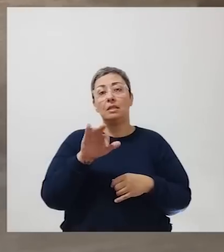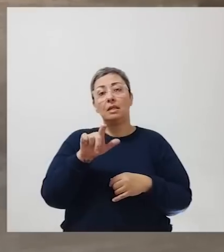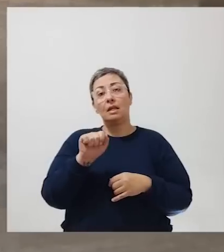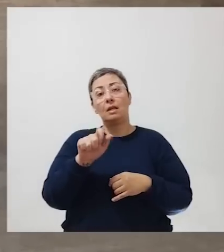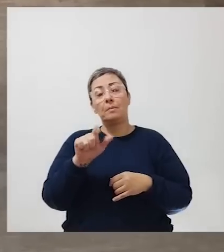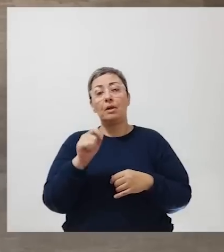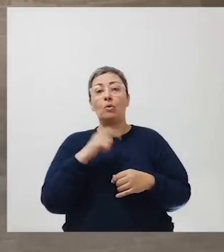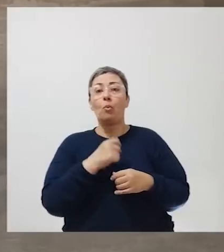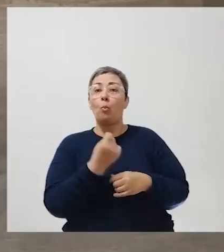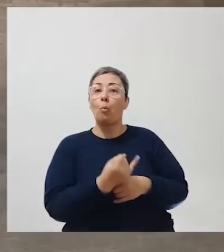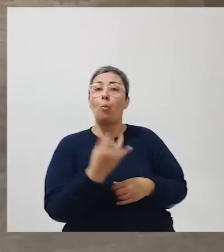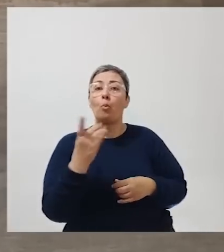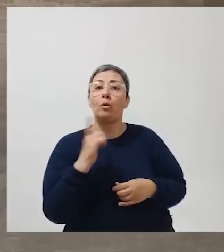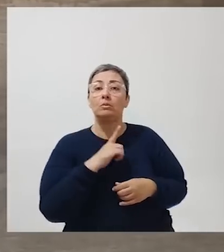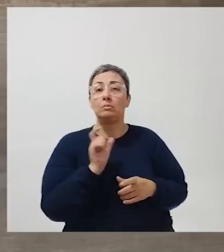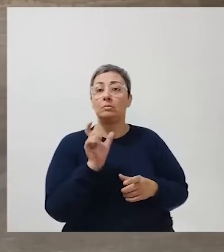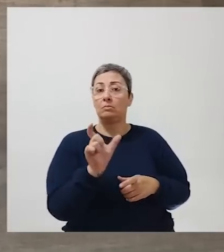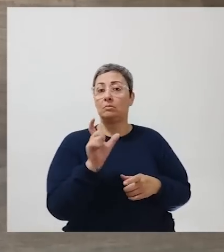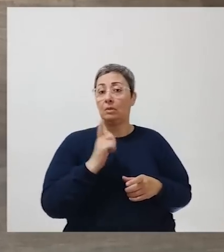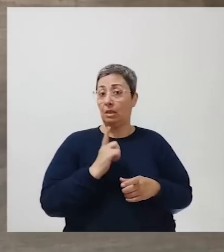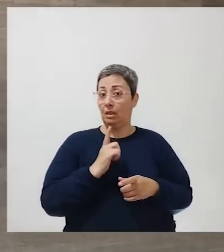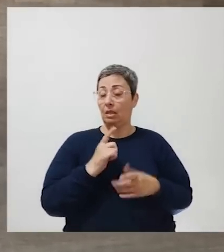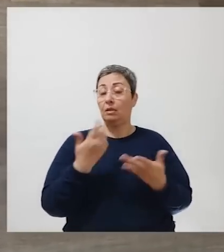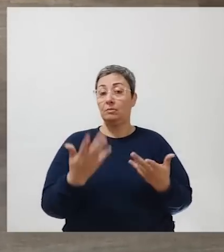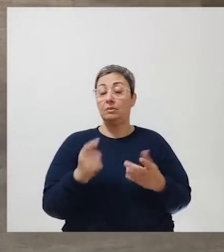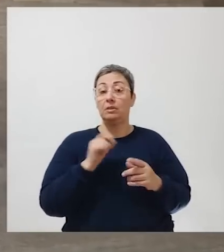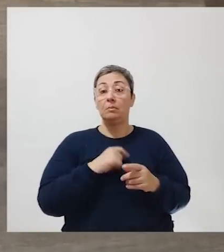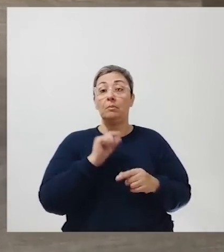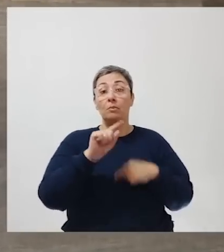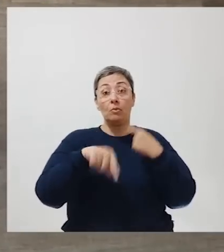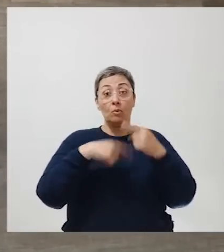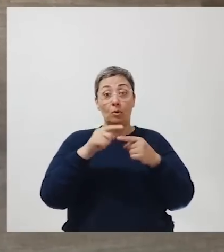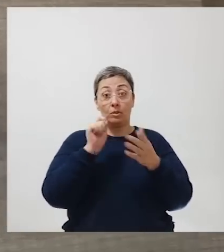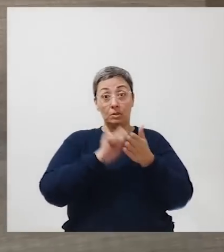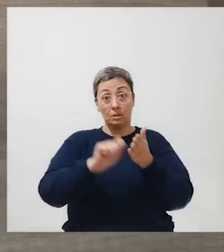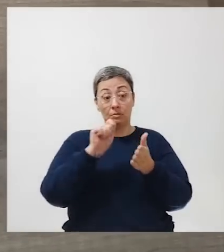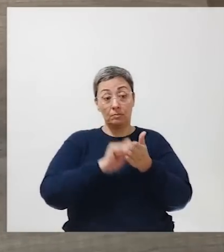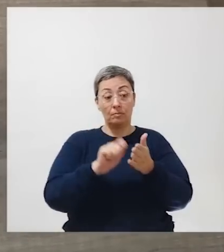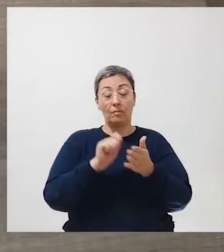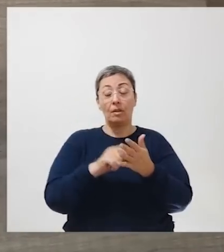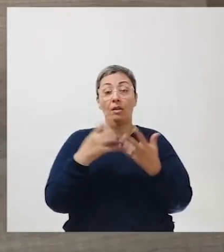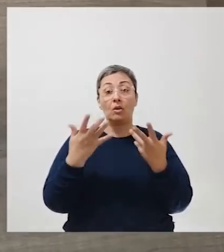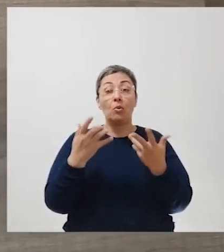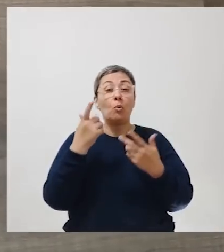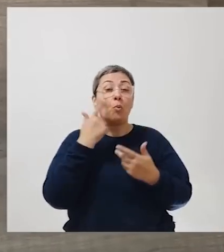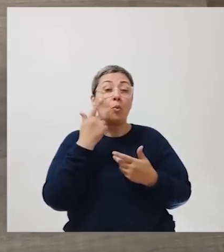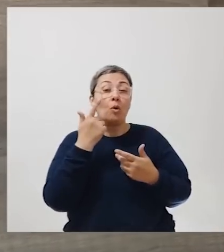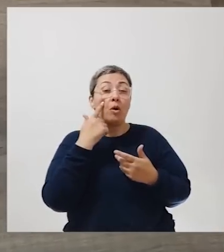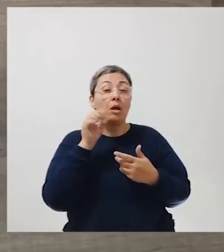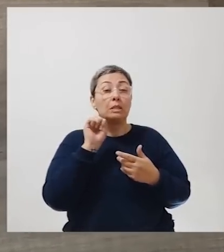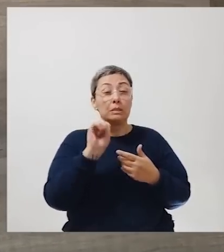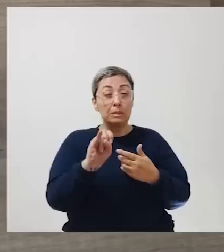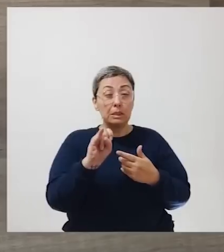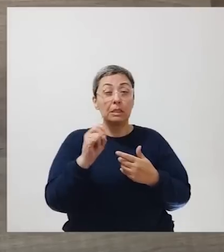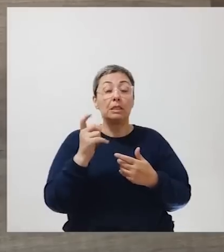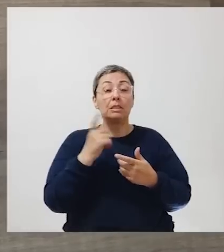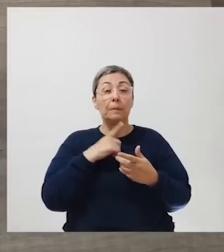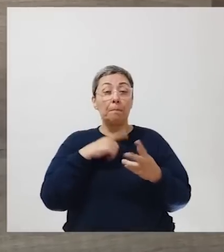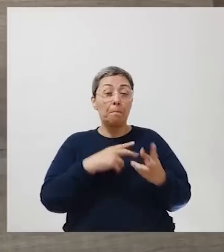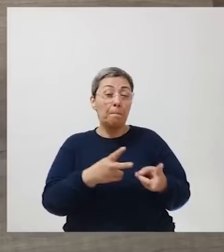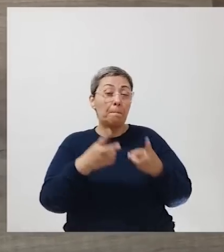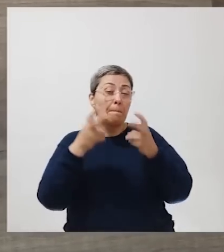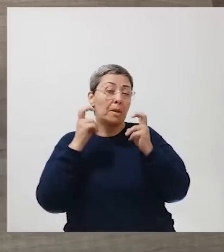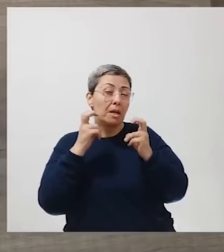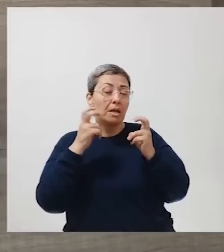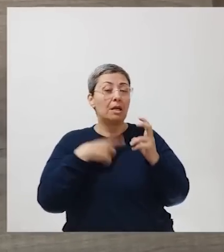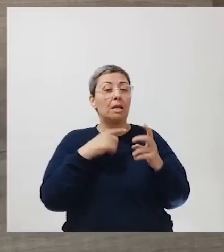pedacinhos tem cada palavra. Depois, eu vou pedir para ele escrever. Eu quero ver se ele